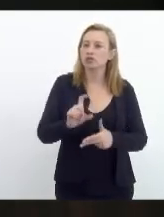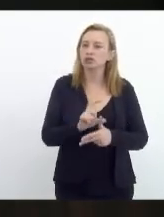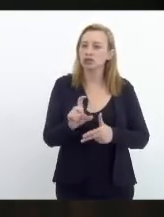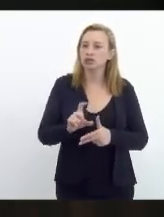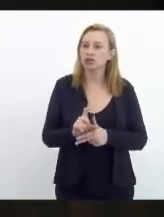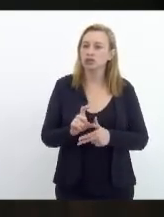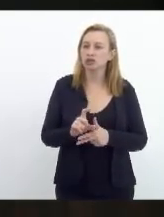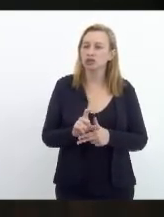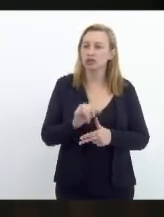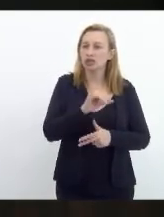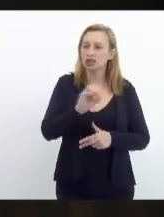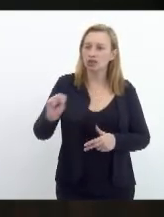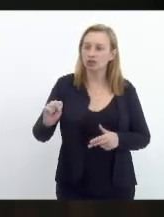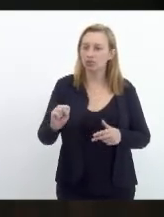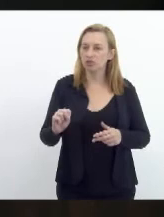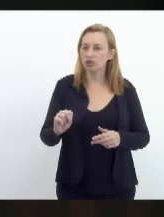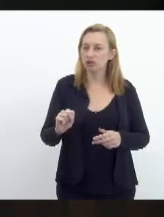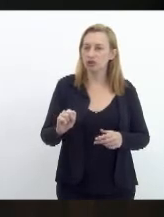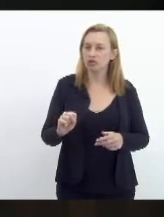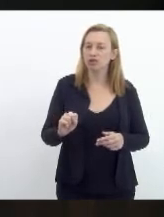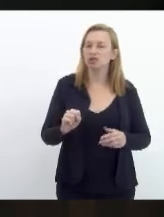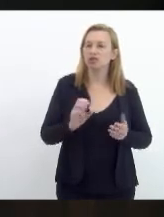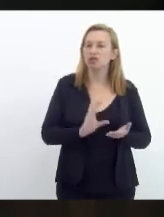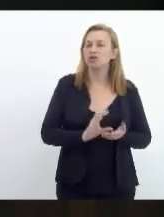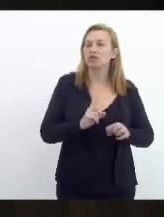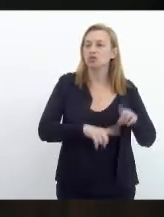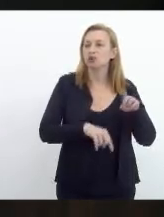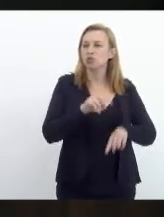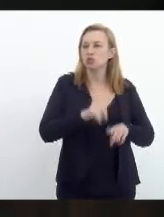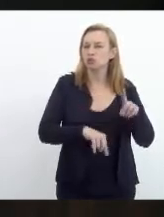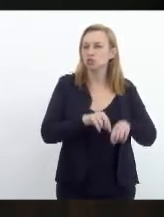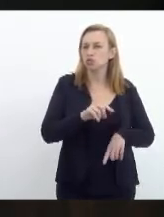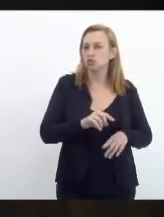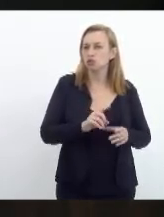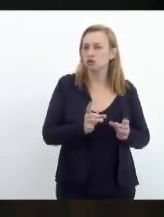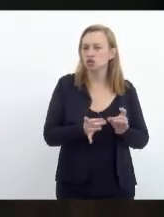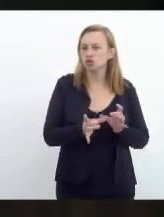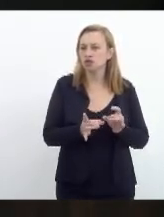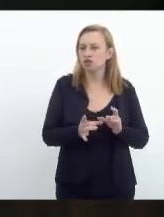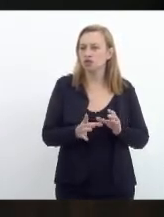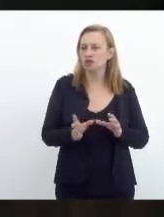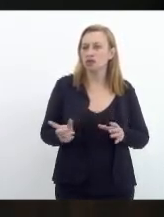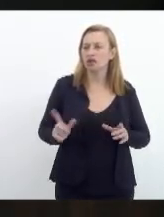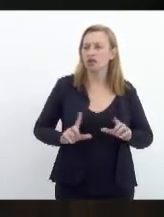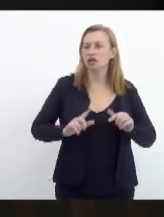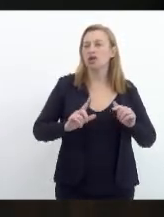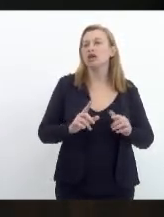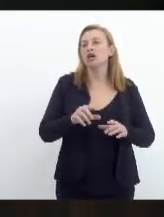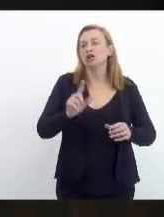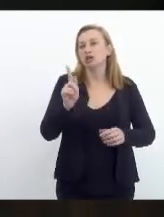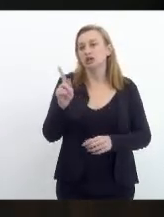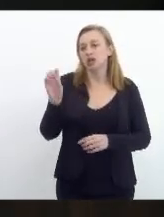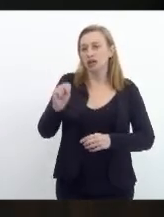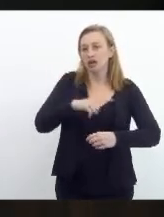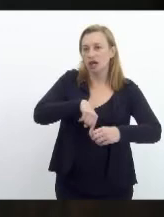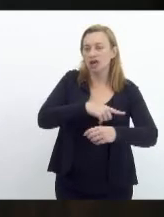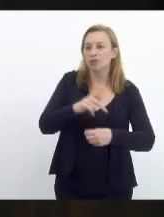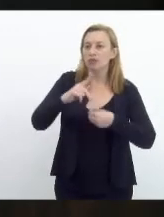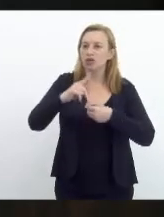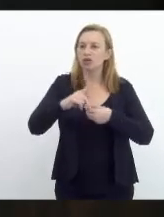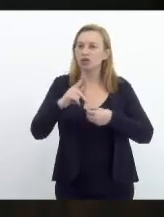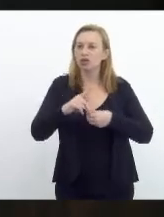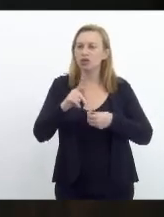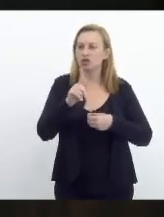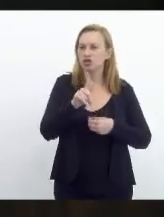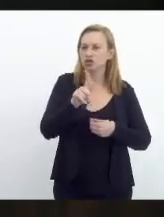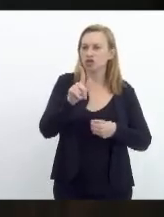considerar a isenção do ICMS, Imposto sobre Circulação de Mercadorias e Serviços, sobre as operações internas com botijão de gás, liquefeito de petróleo, GLP,